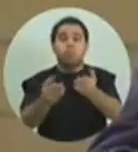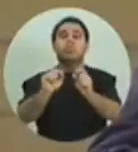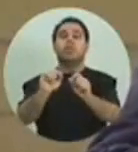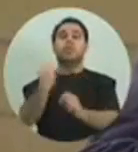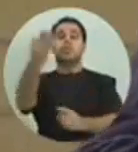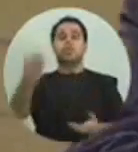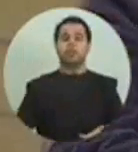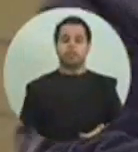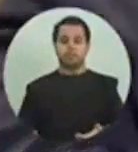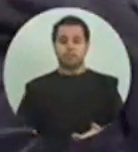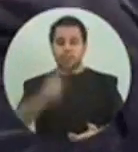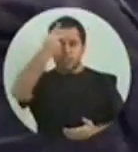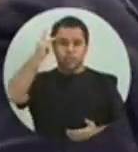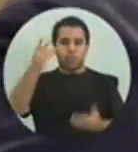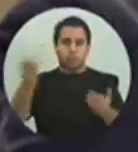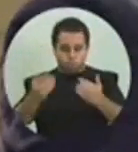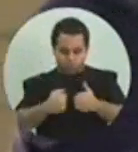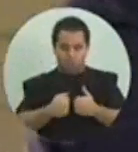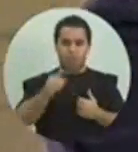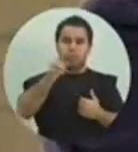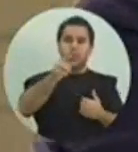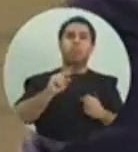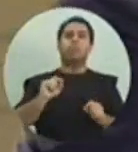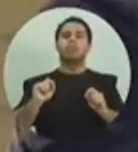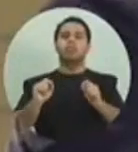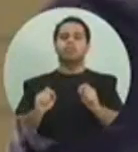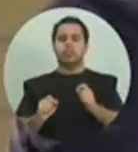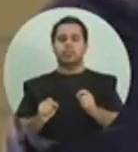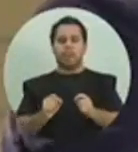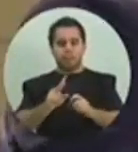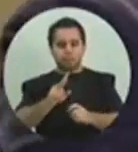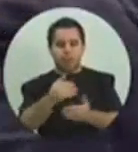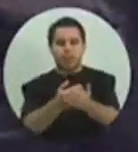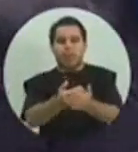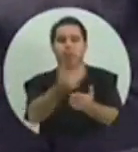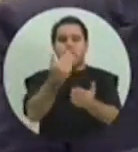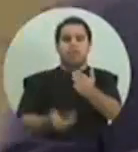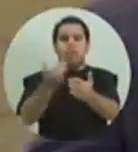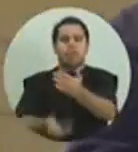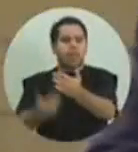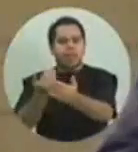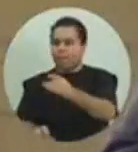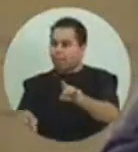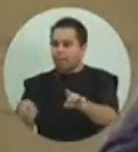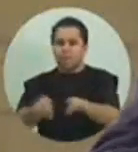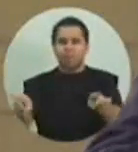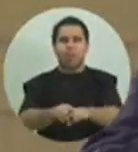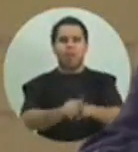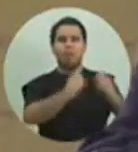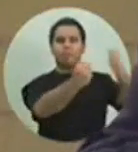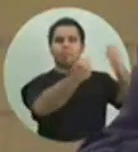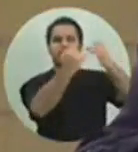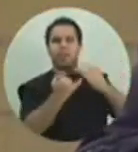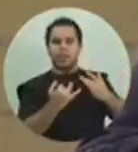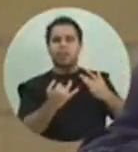bênção, e no presente os seus filhos, que somos nós, estamos perdendo